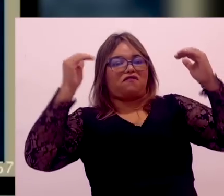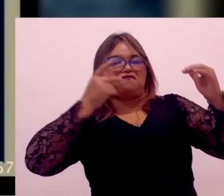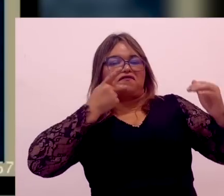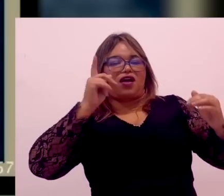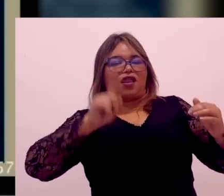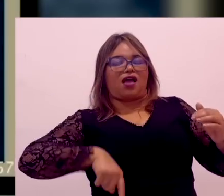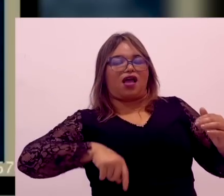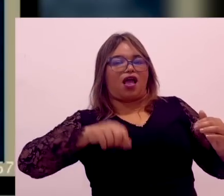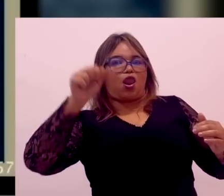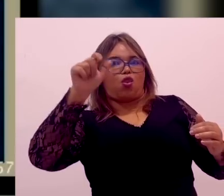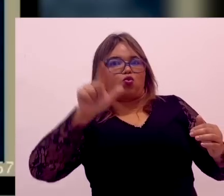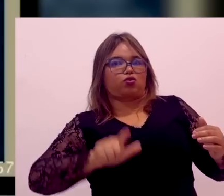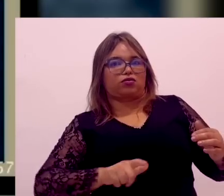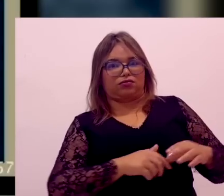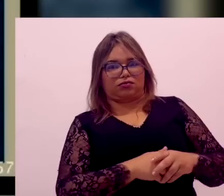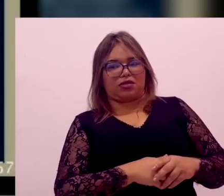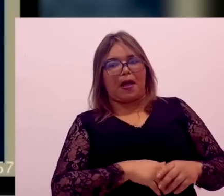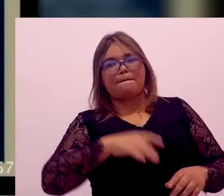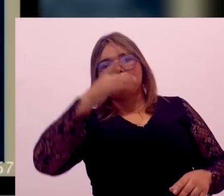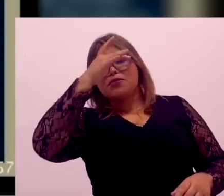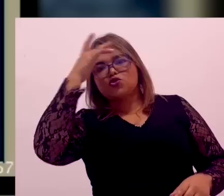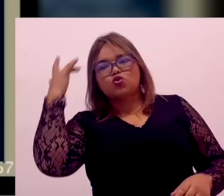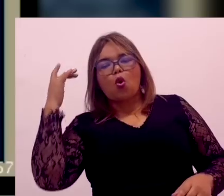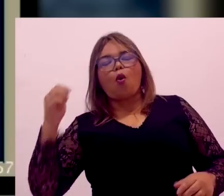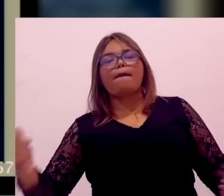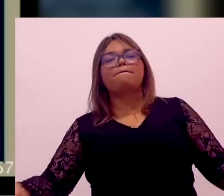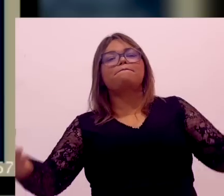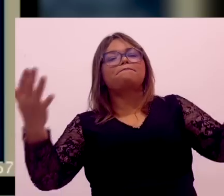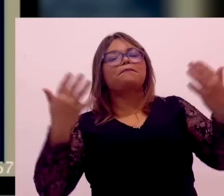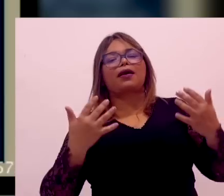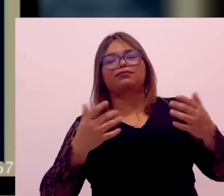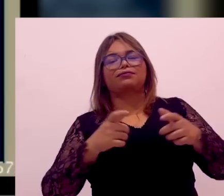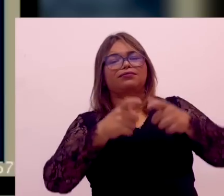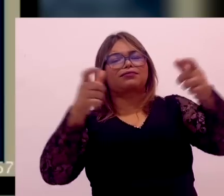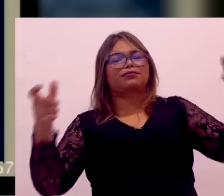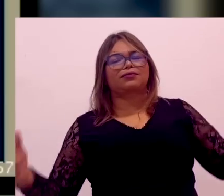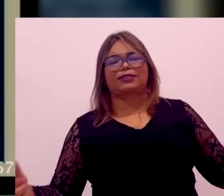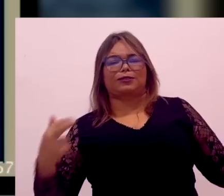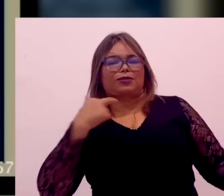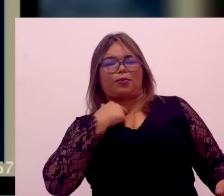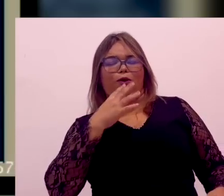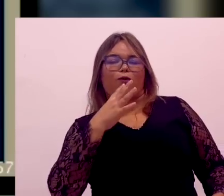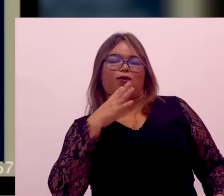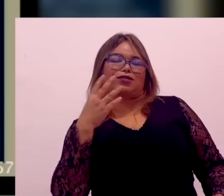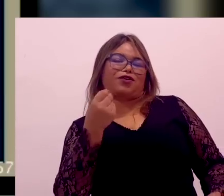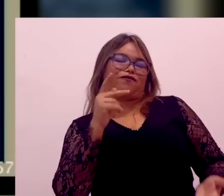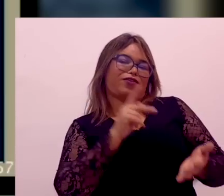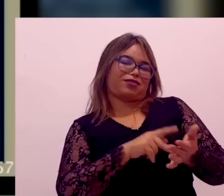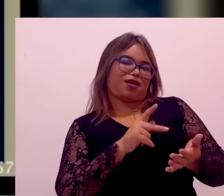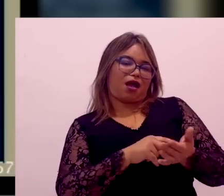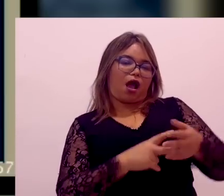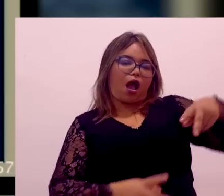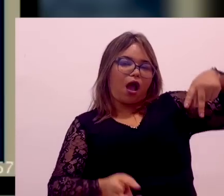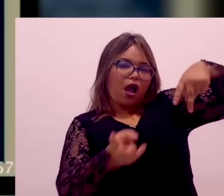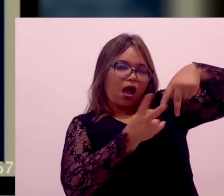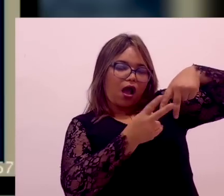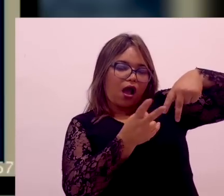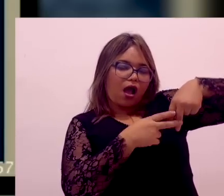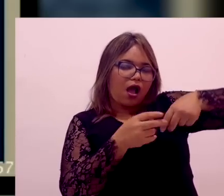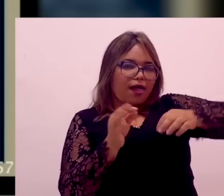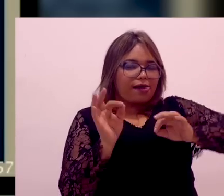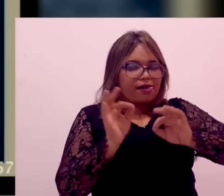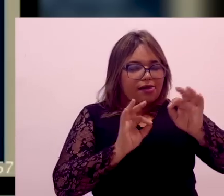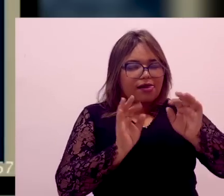a perverteria. Por isso, a maçonaria cuidadosamente esconde os seus segredos e intencionalmente engana os